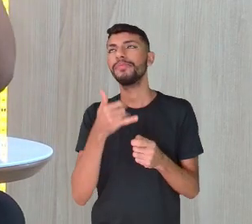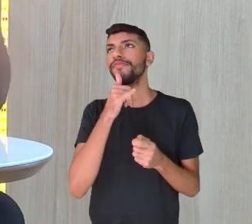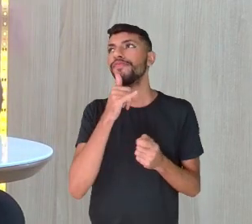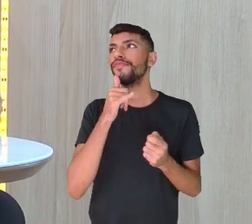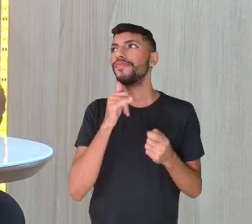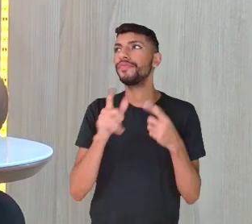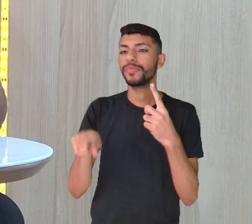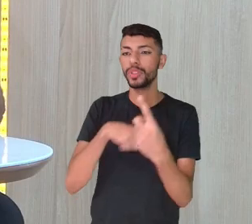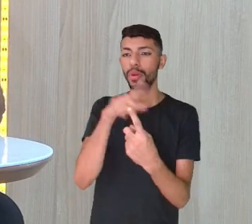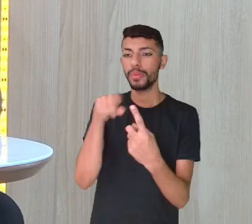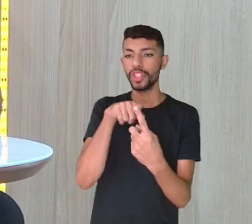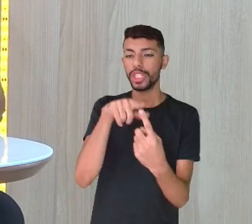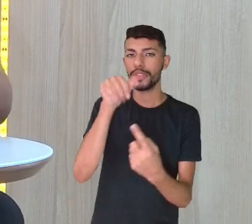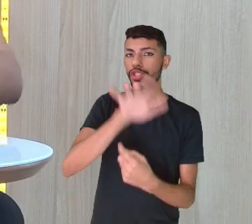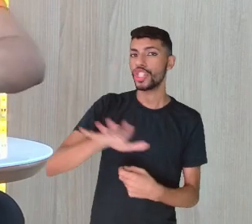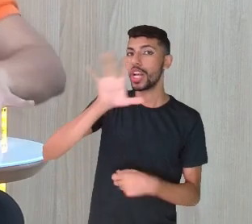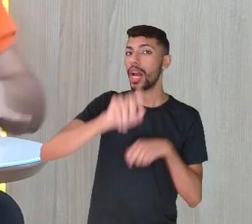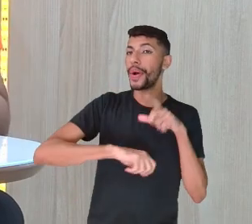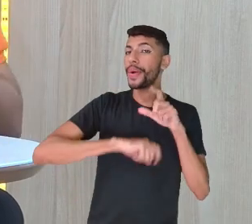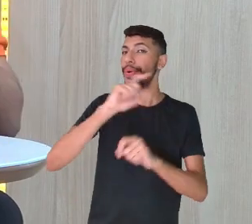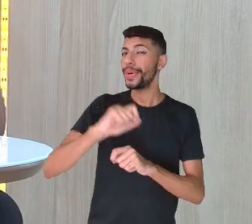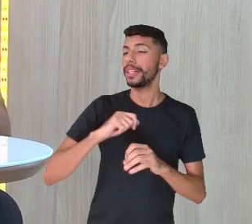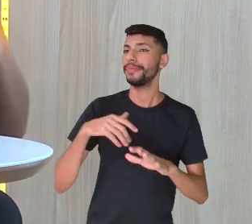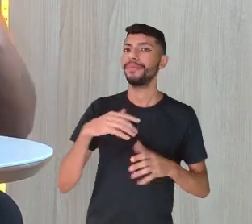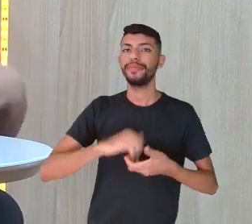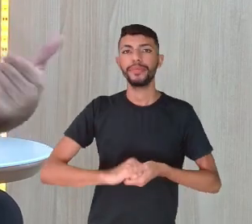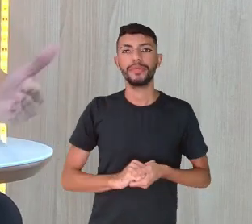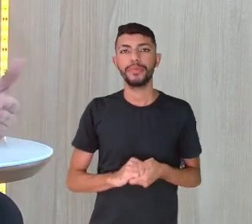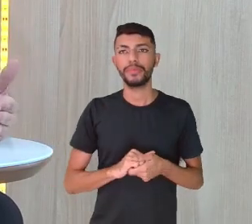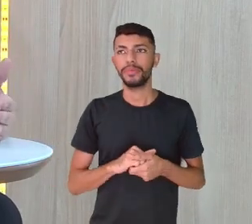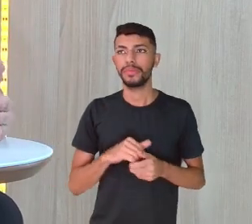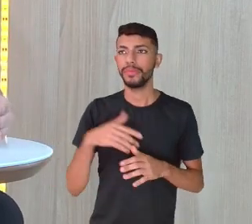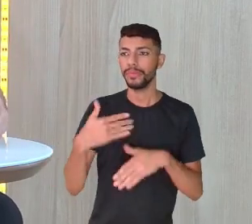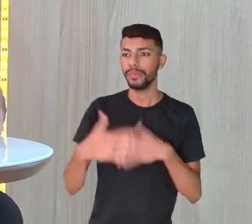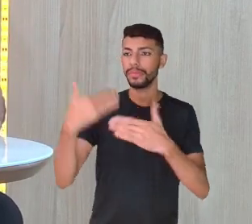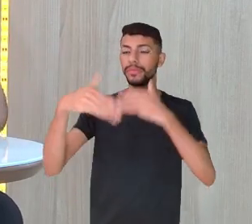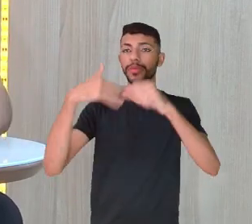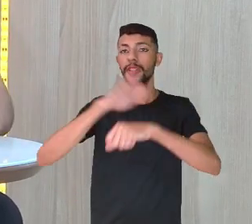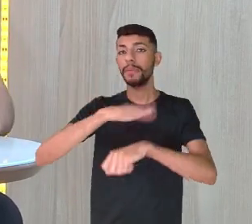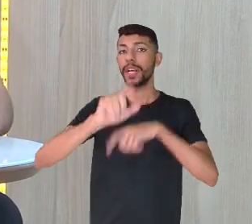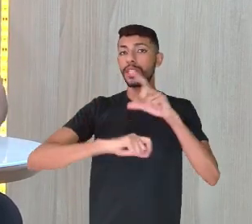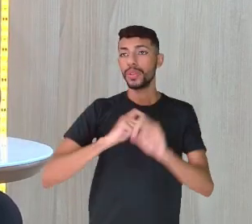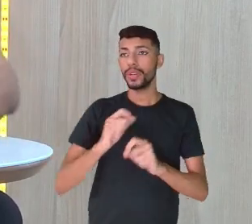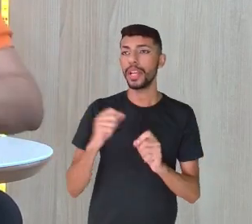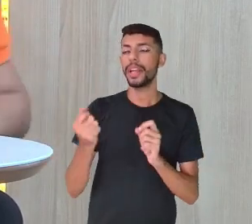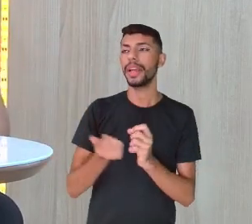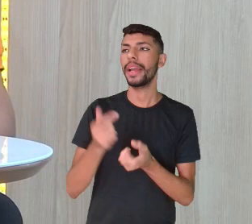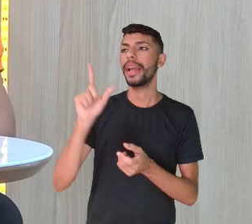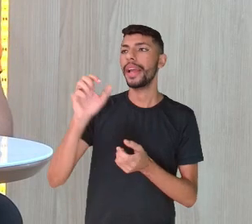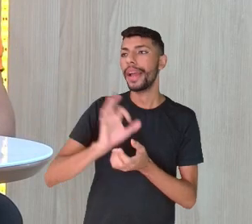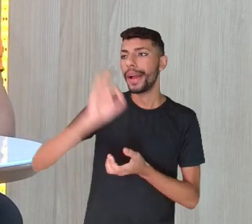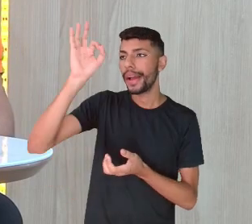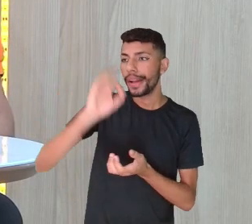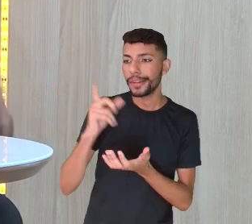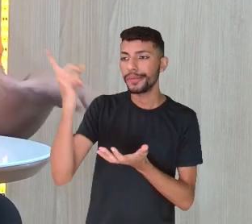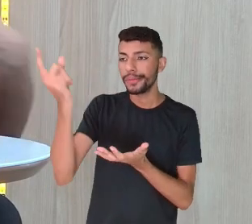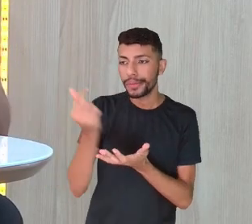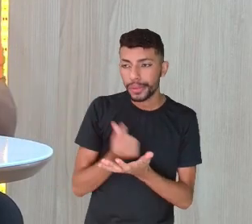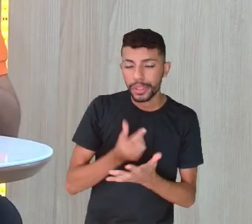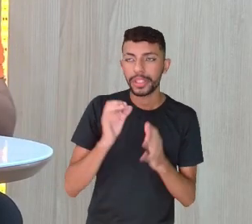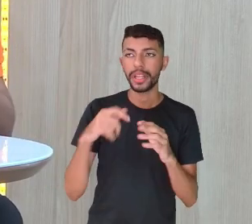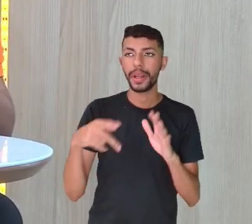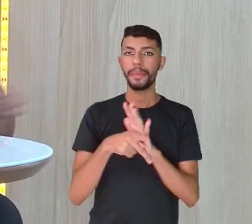um objetivo geral, digamos assim, aumentar a arrecadação dos impostos, né? Para que